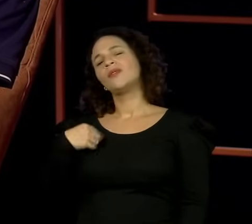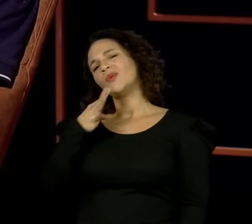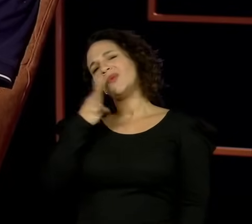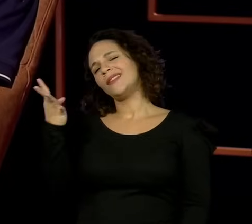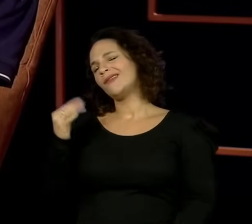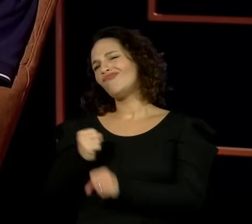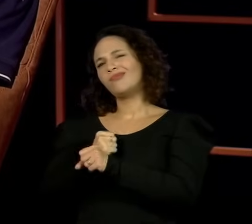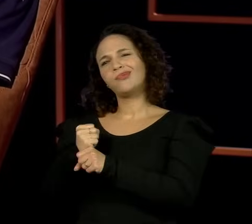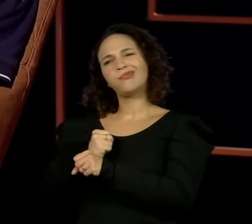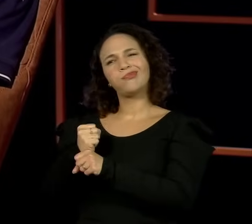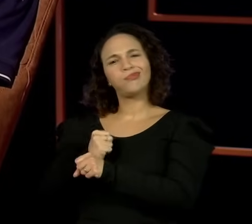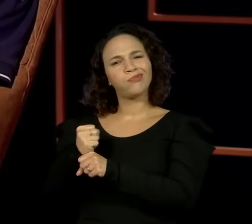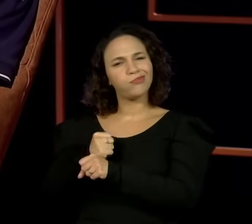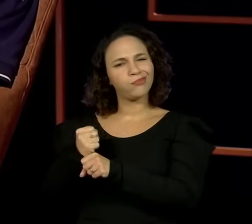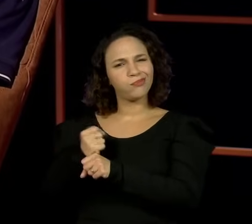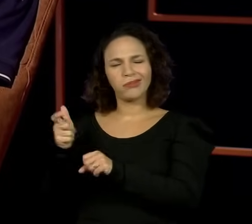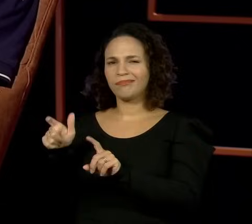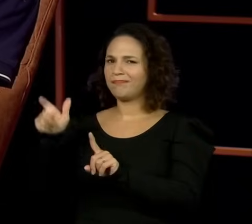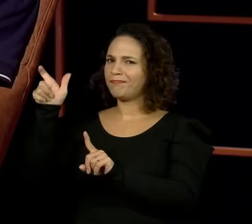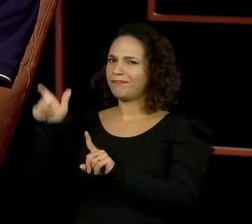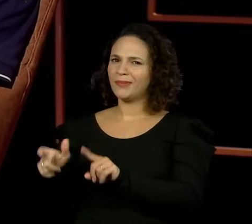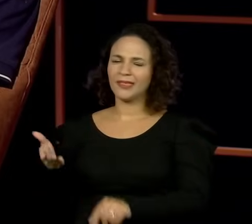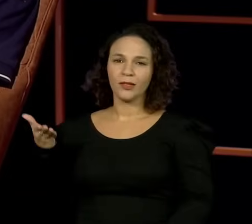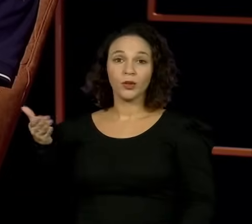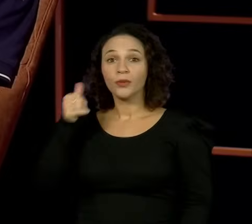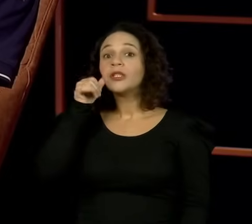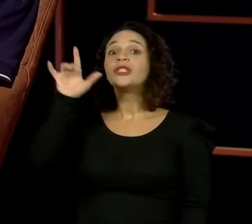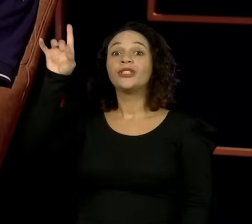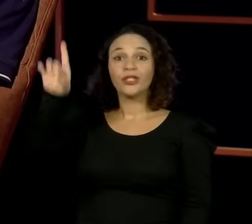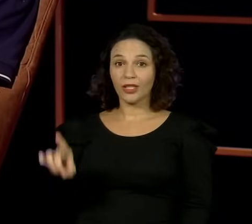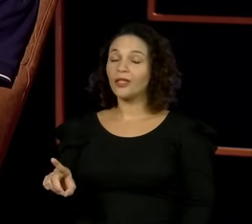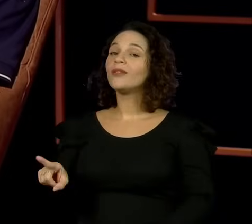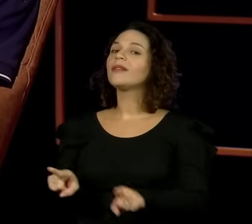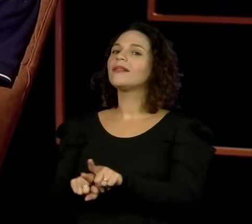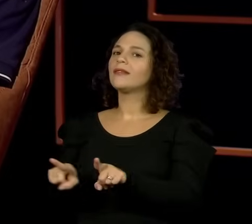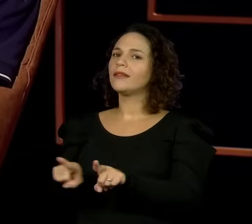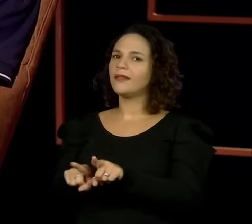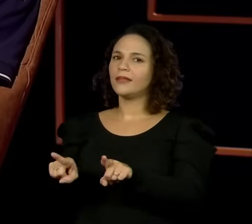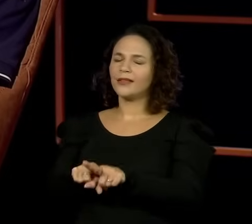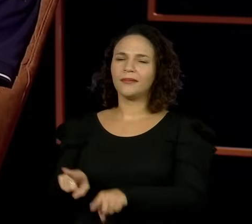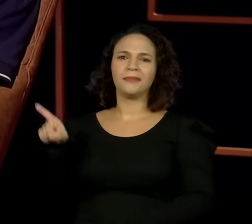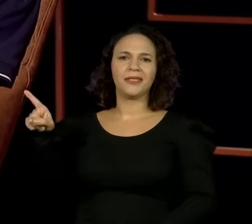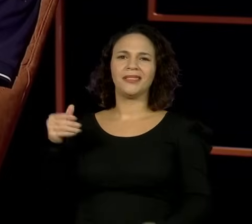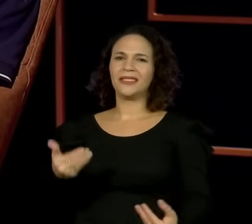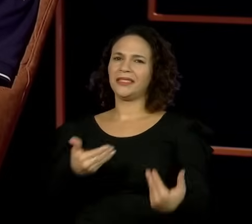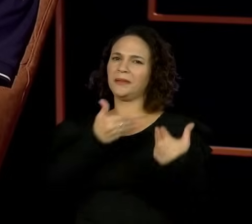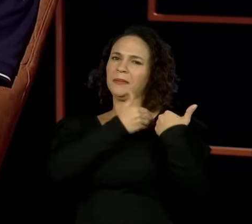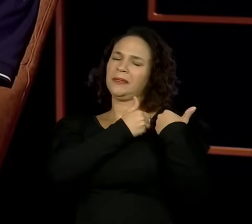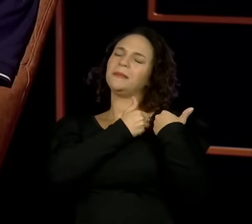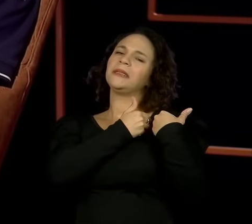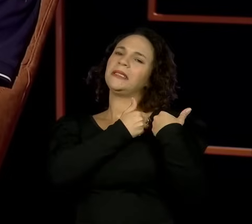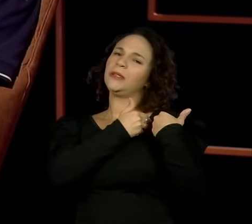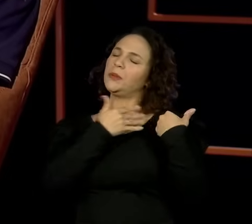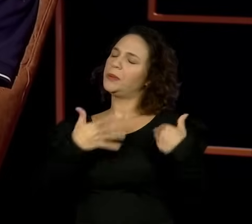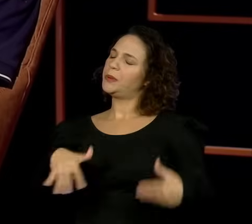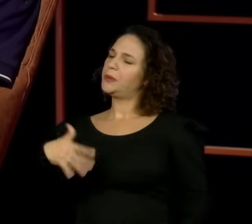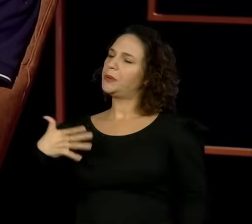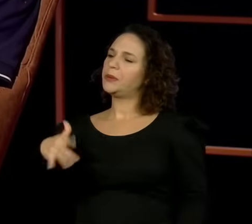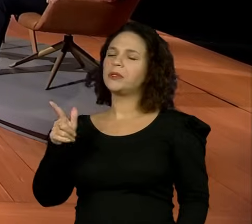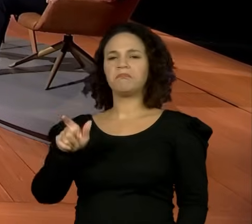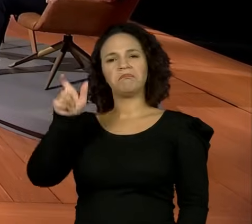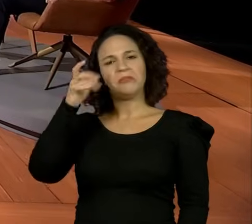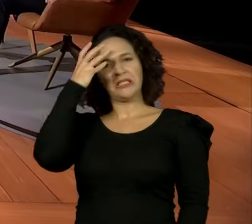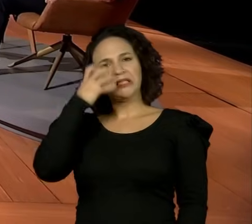muito tempo. É uma pessoa, uma diretora também de enorme responsabilidade e uma pessoa